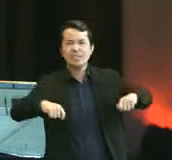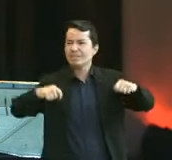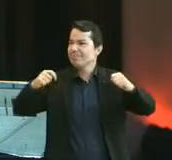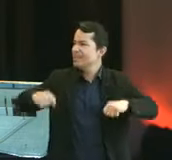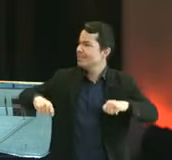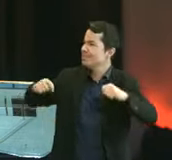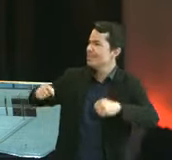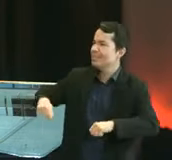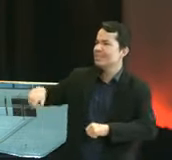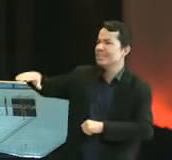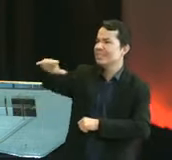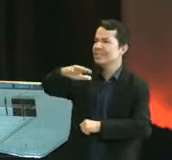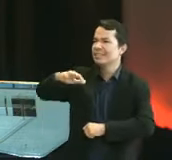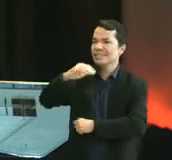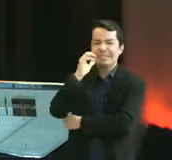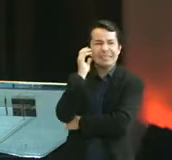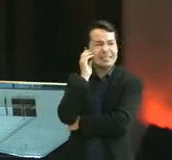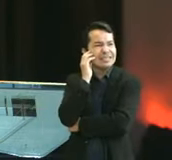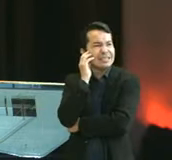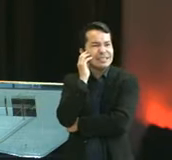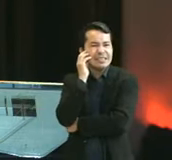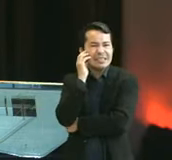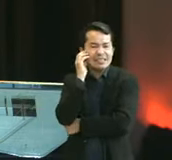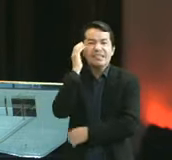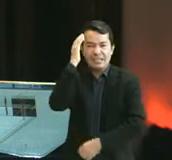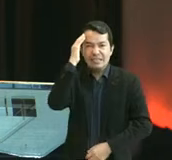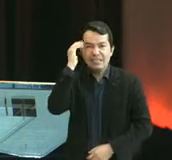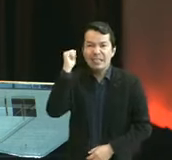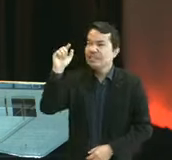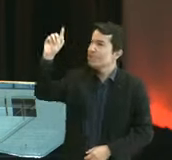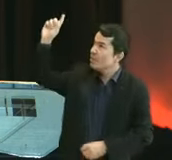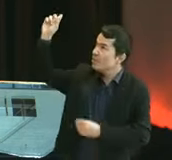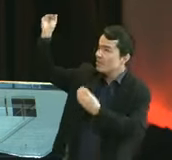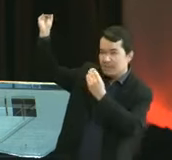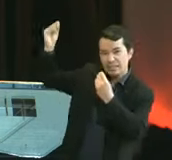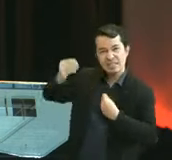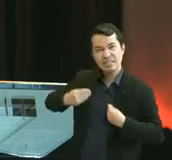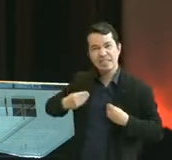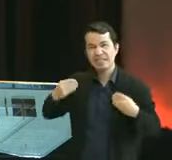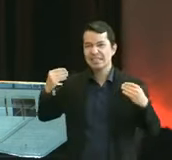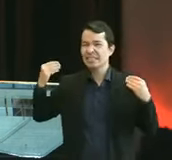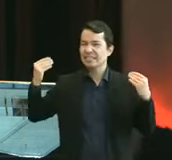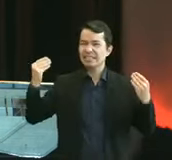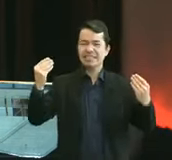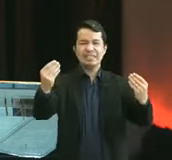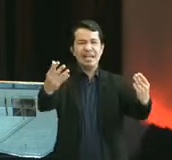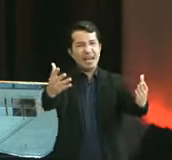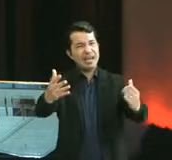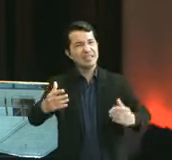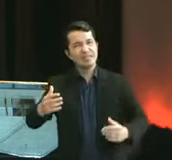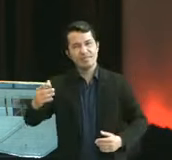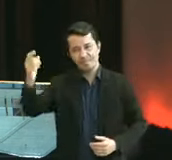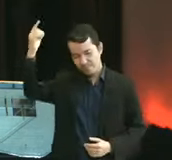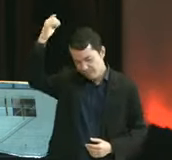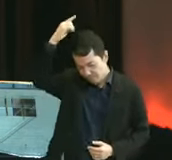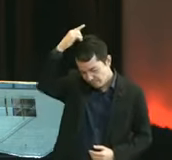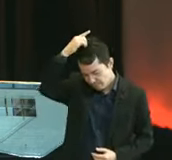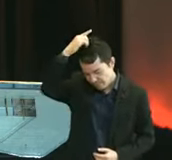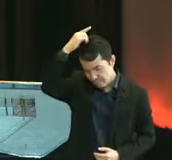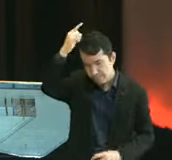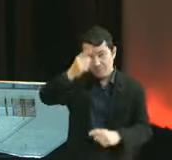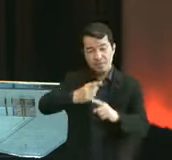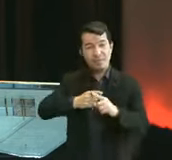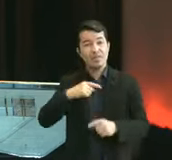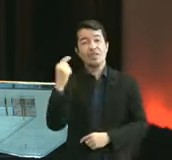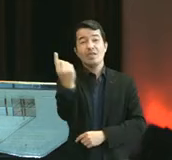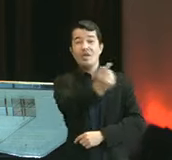Deus vai nos encher com os carismas dele, porque pessoas precisam ser saciadas nesse tempo.